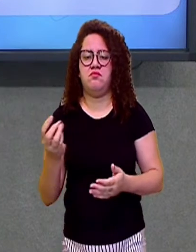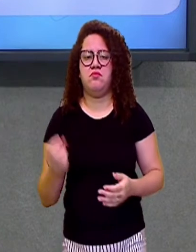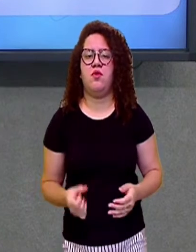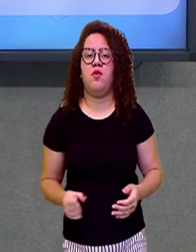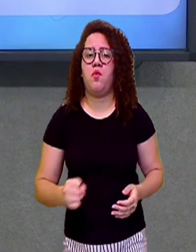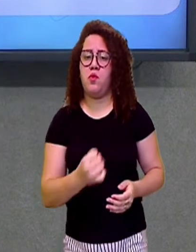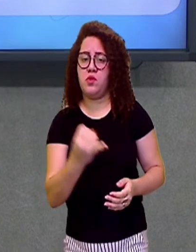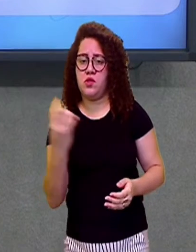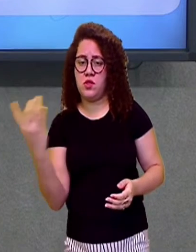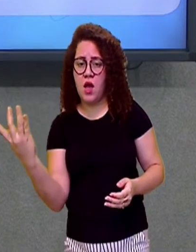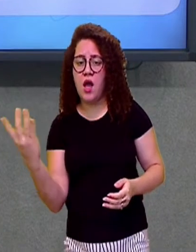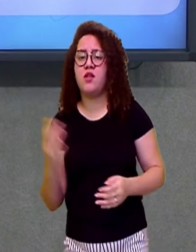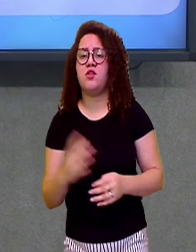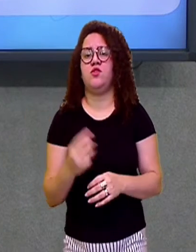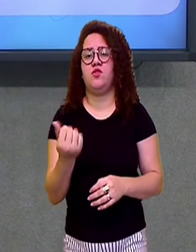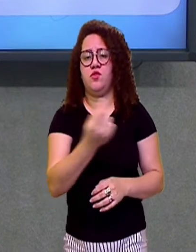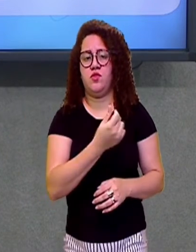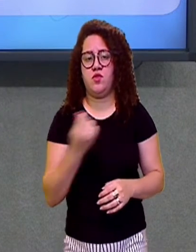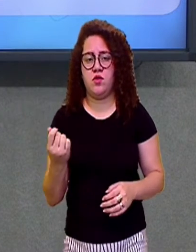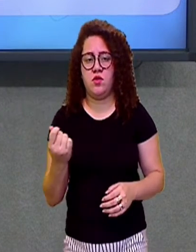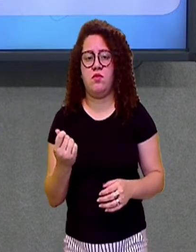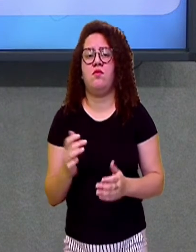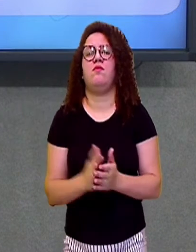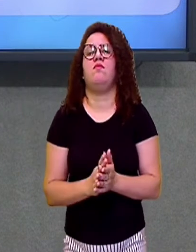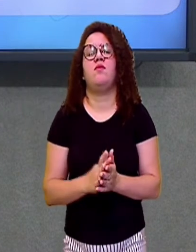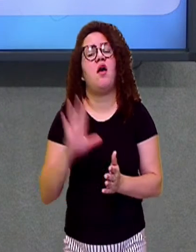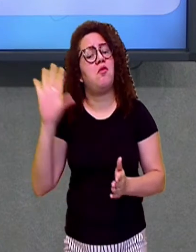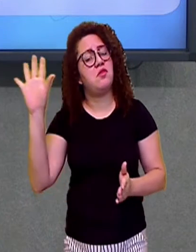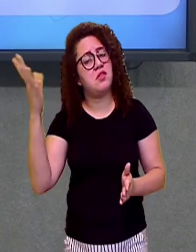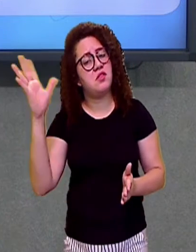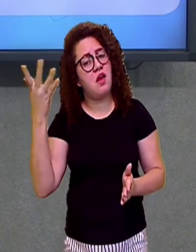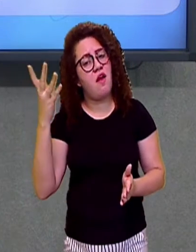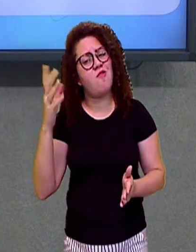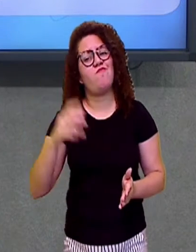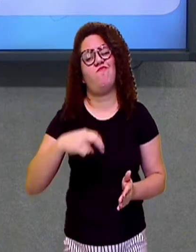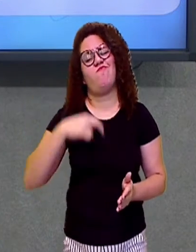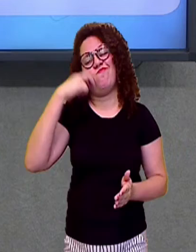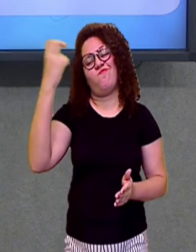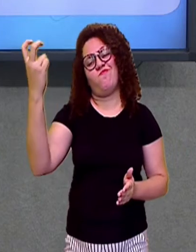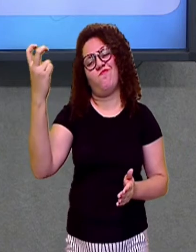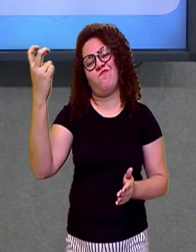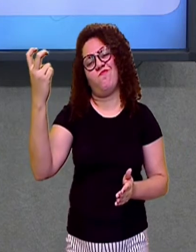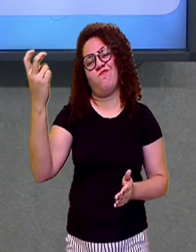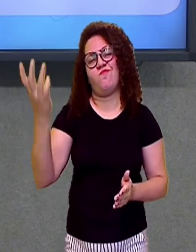gente tem que controlar para não passar esse tipo de constrangimento.